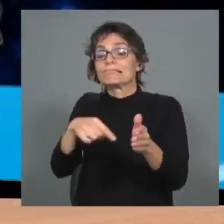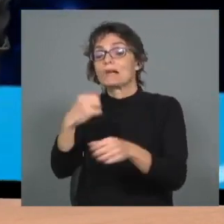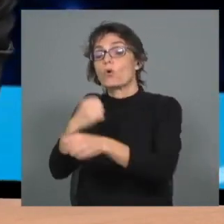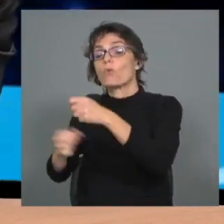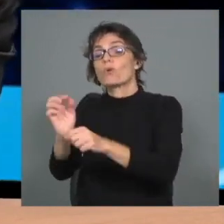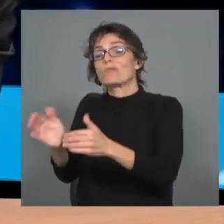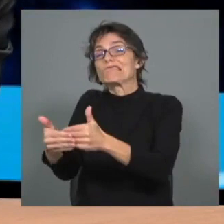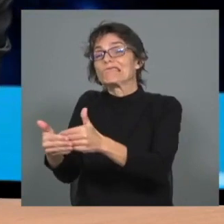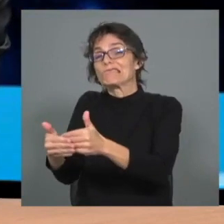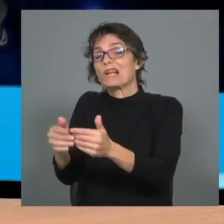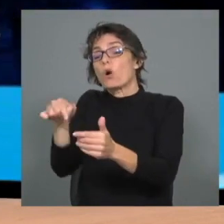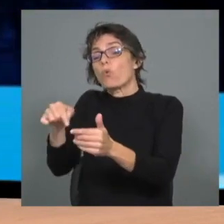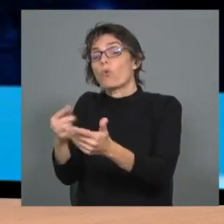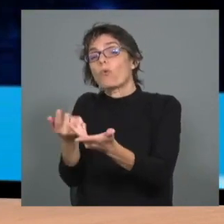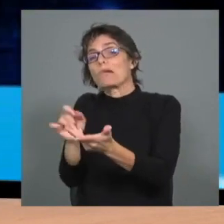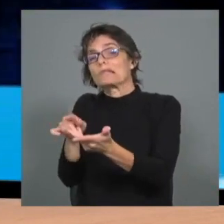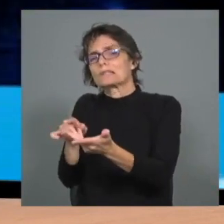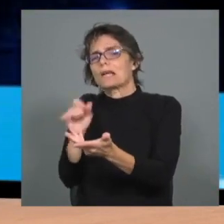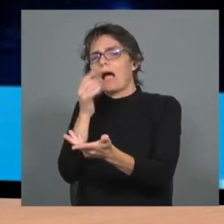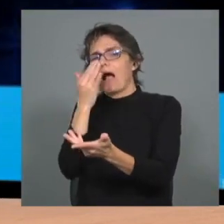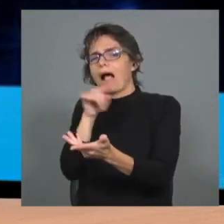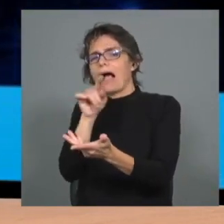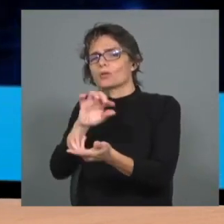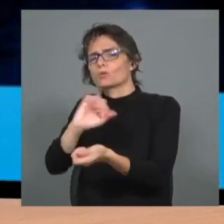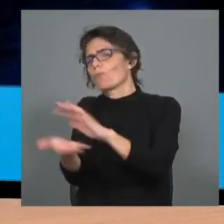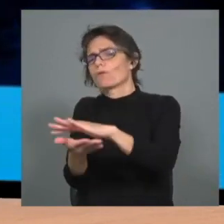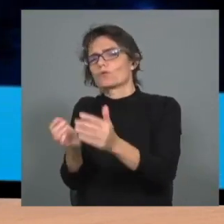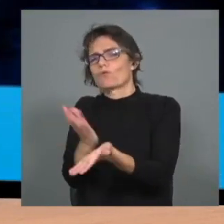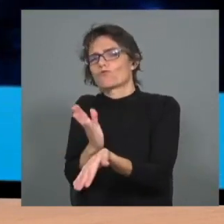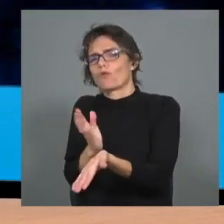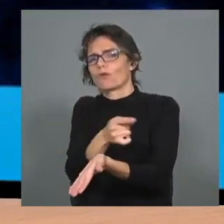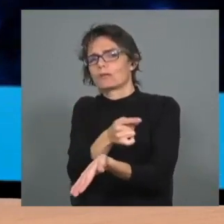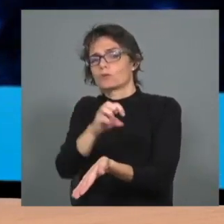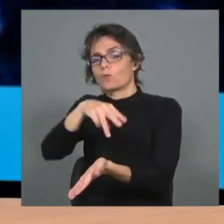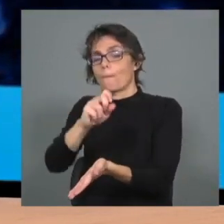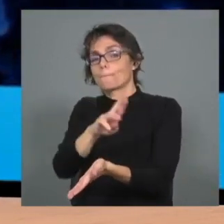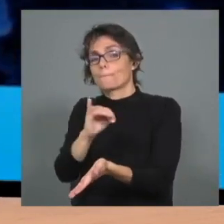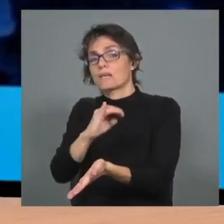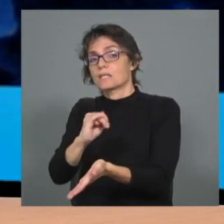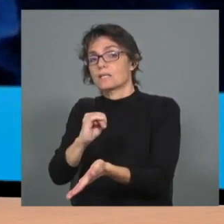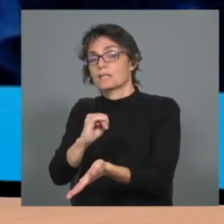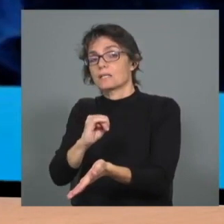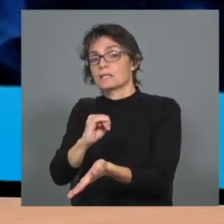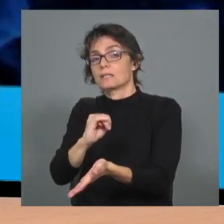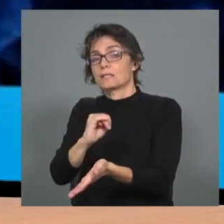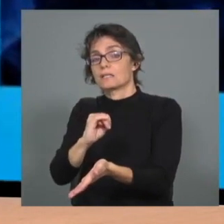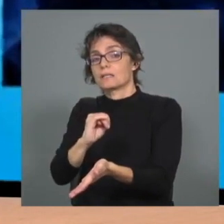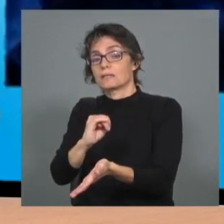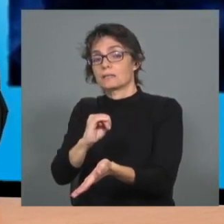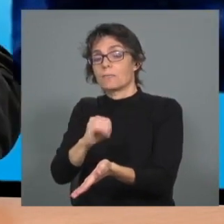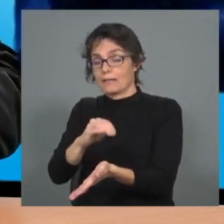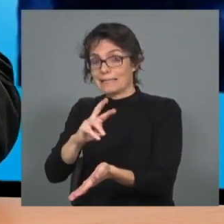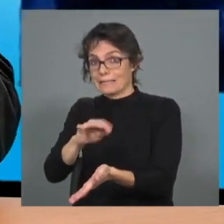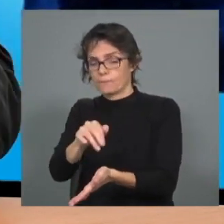tudo isso como uma teologia de revolução marxista, né? Então, nós temos 2 fantasmas. Um fantasma que é